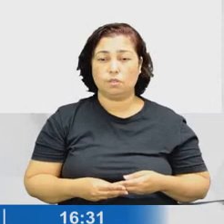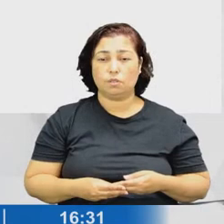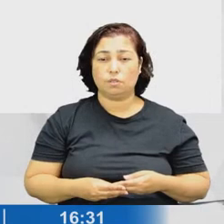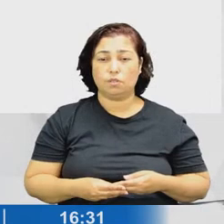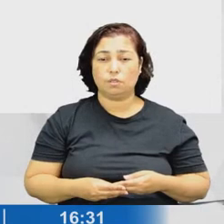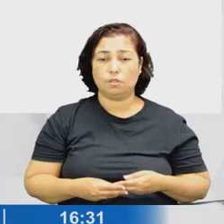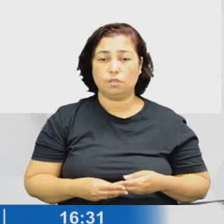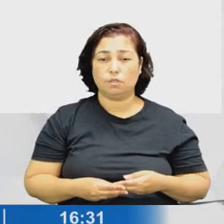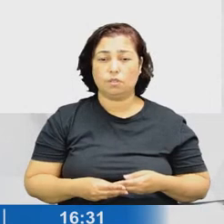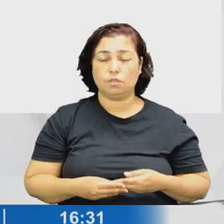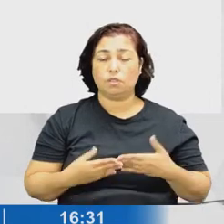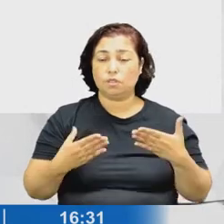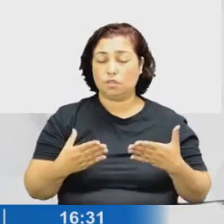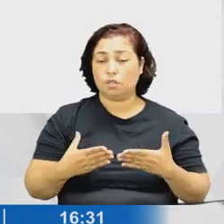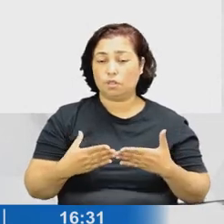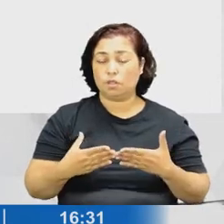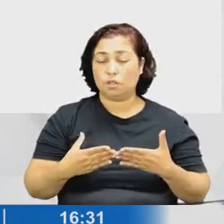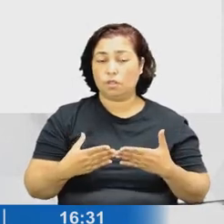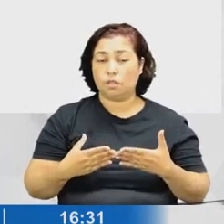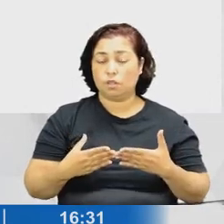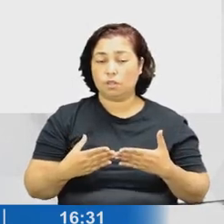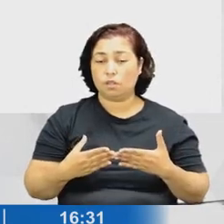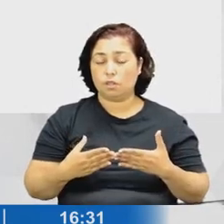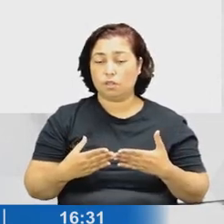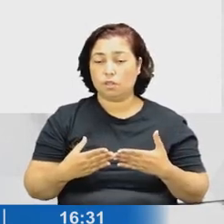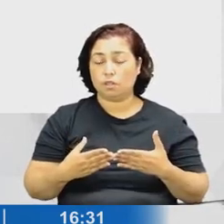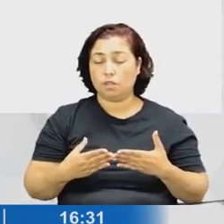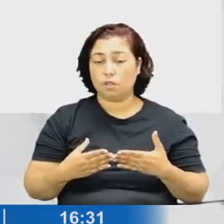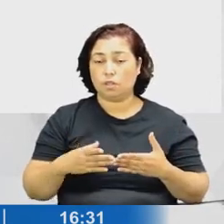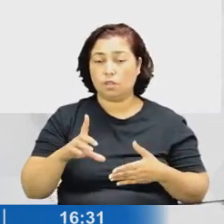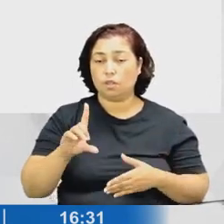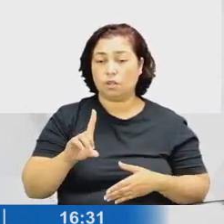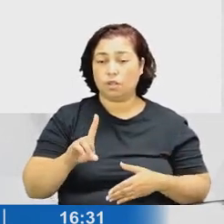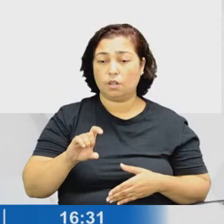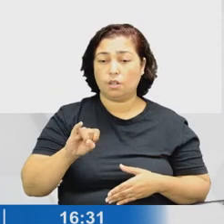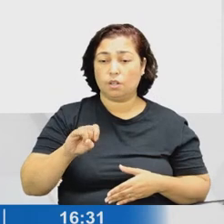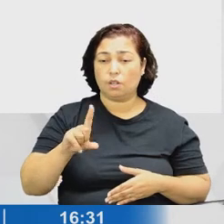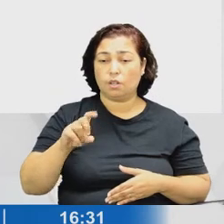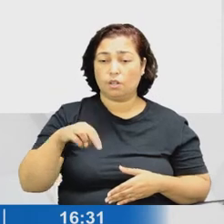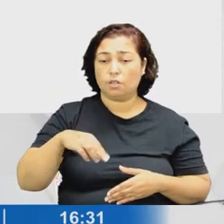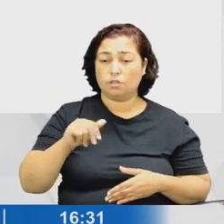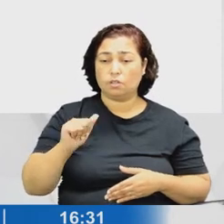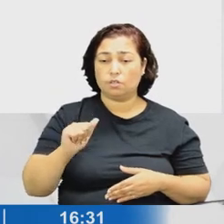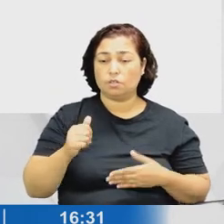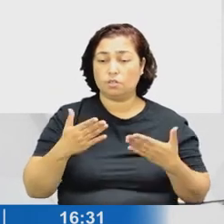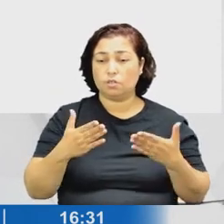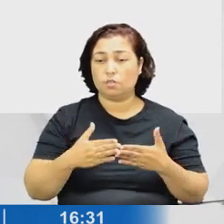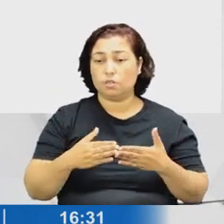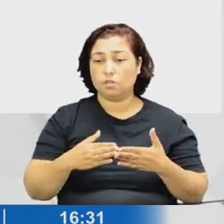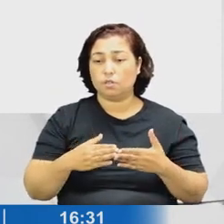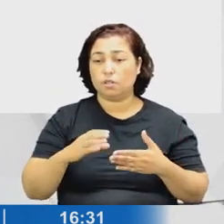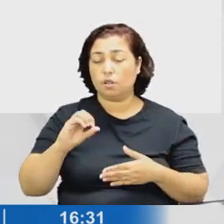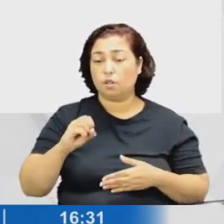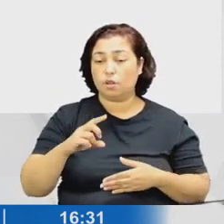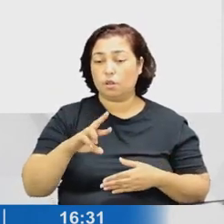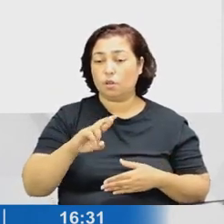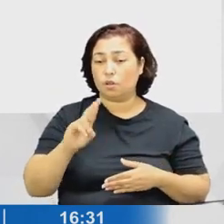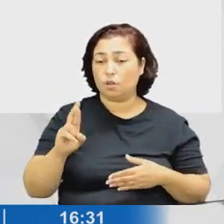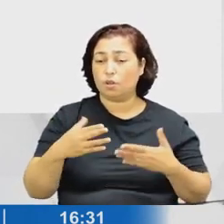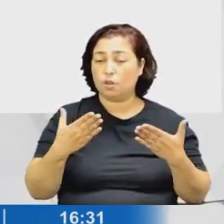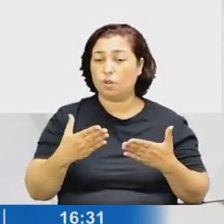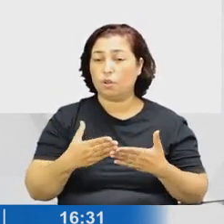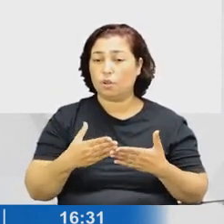aquela comunicação do Coração Valente né aquela mulher que participou de mim o colo o colo dava entrevista